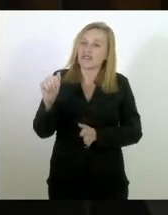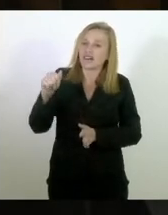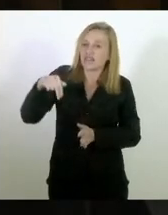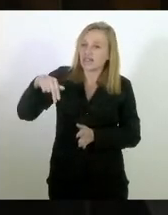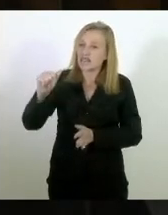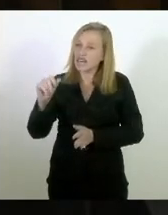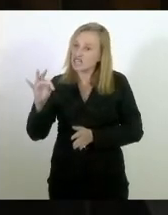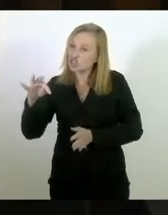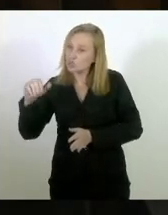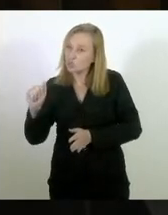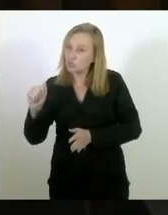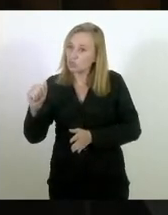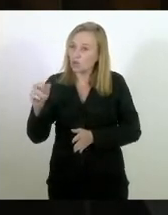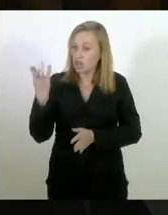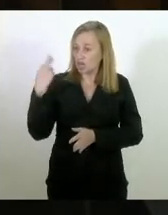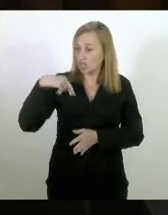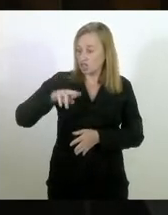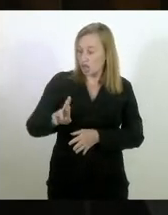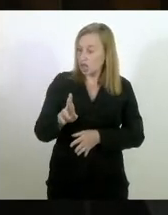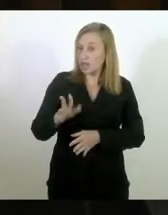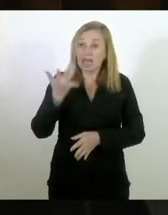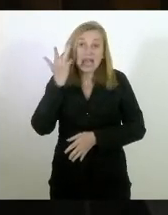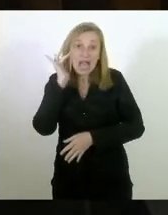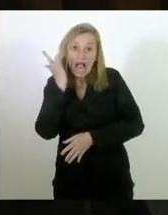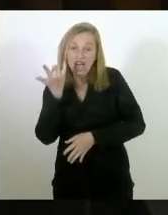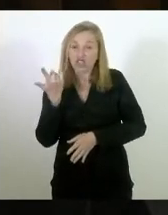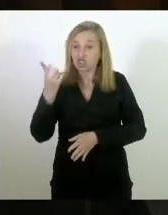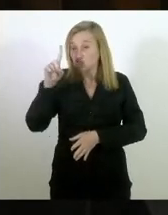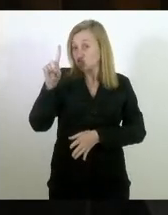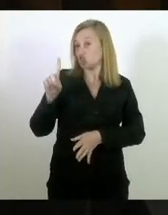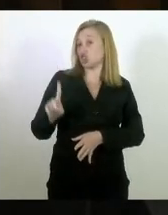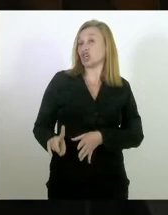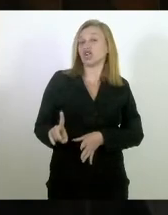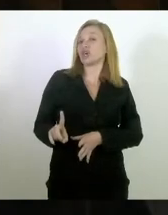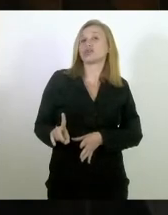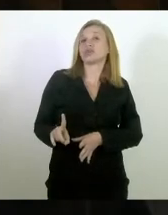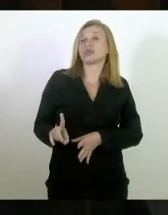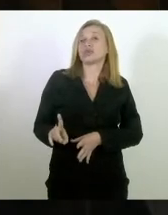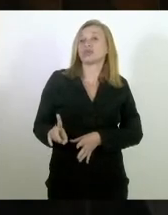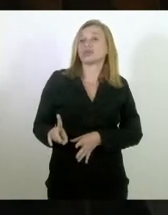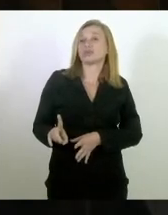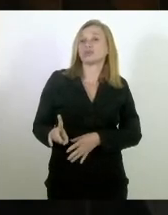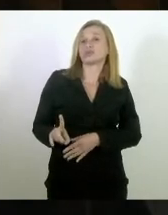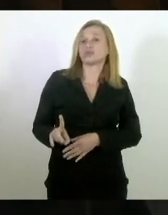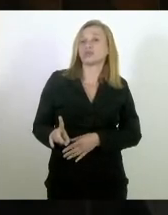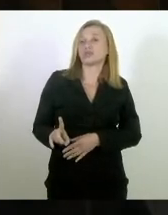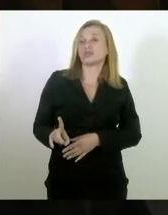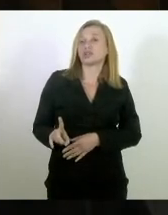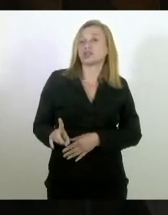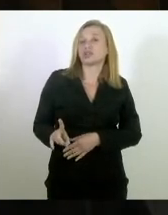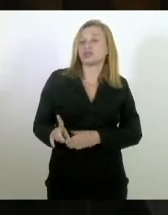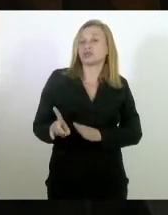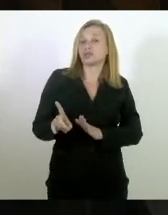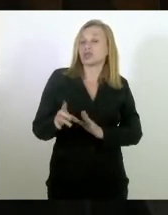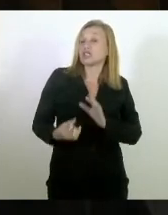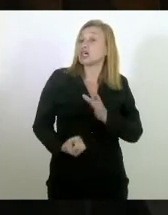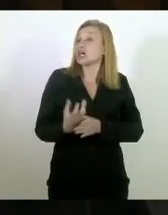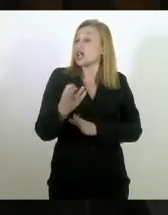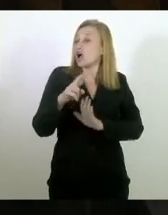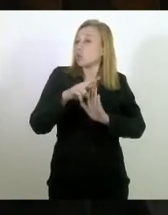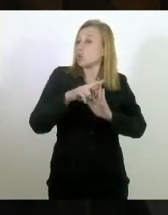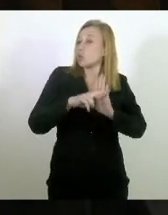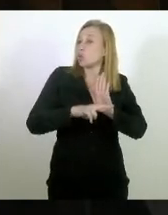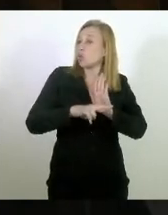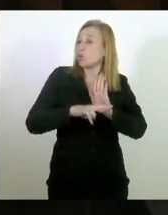se acham no direito de estabelecer normas para